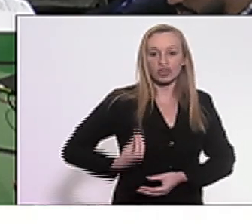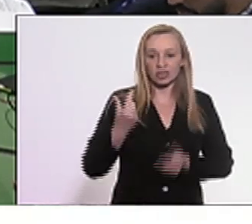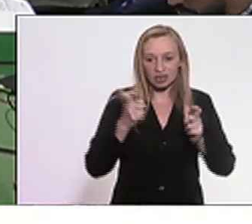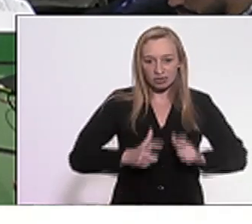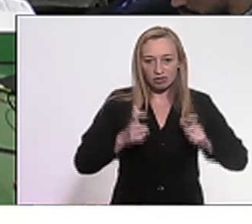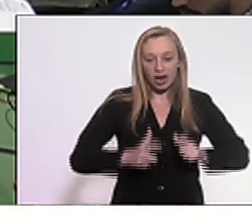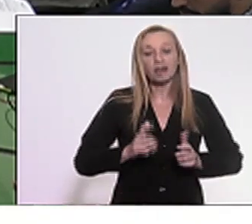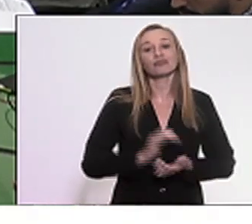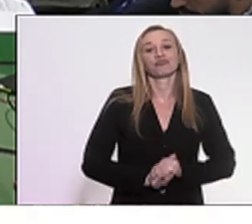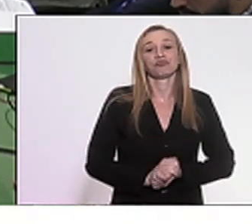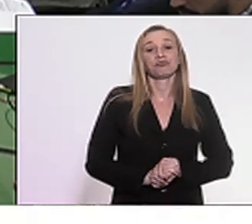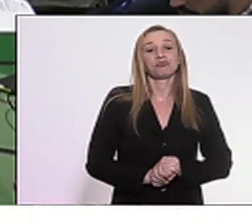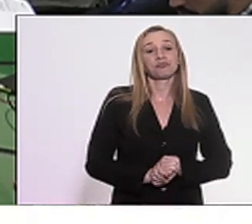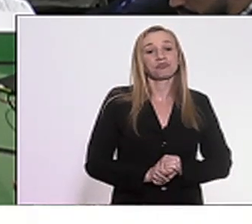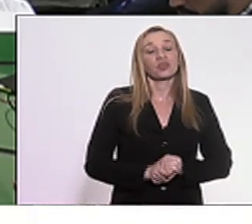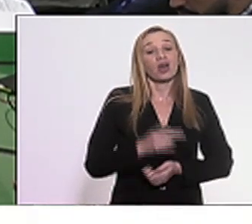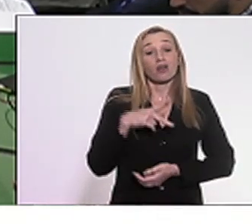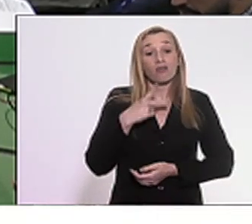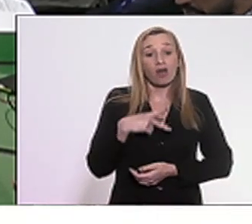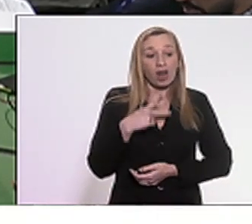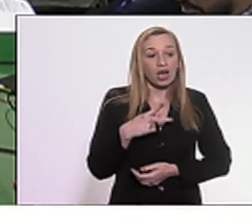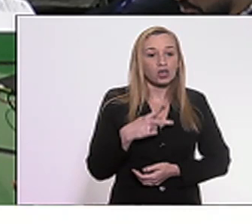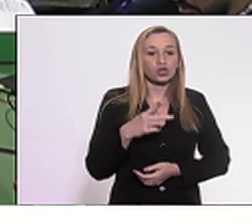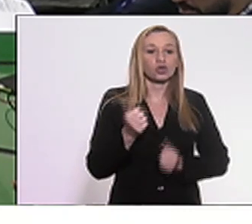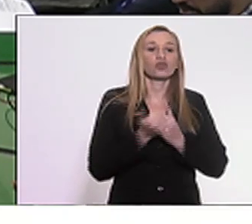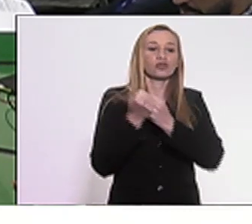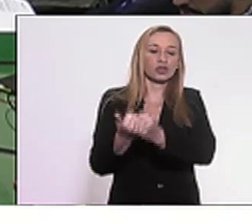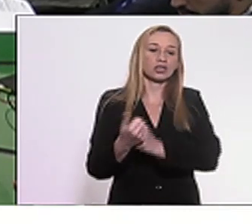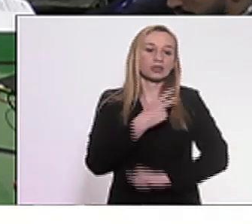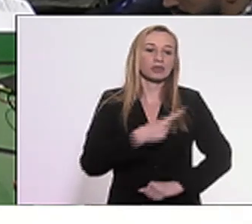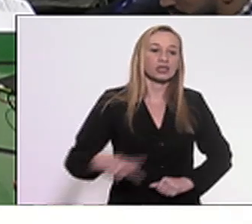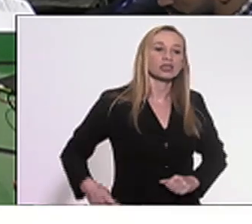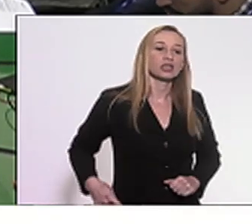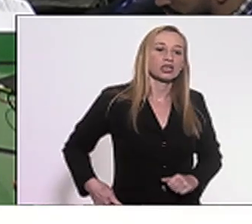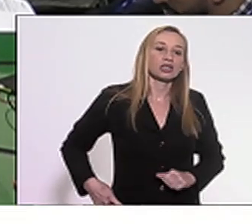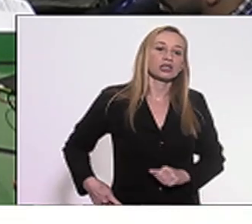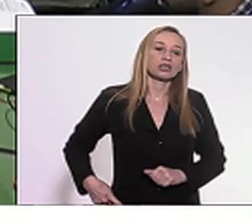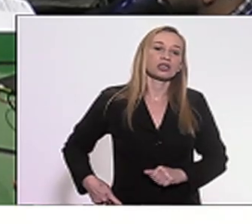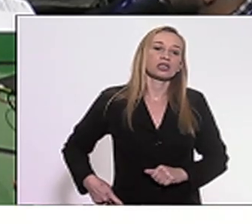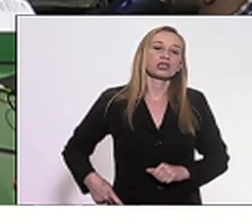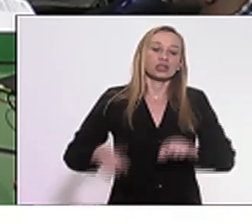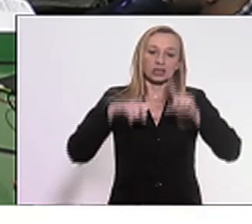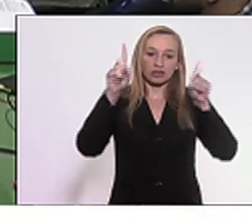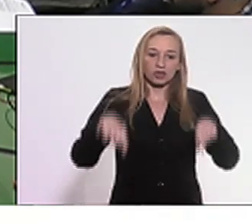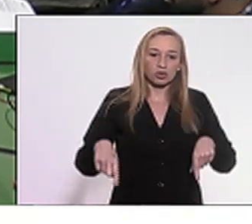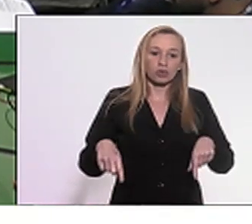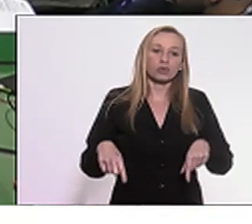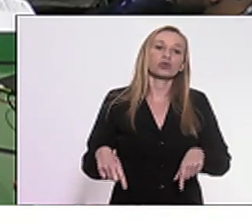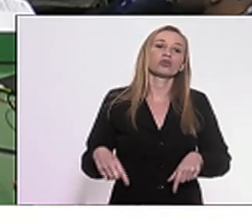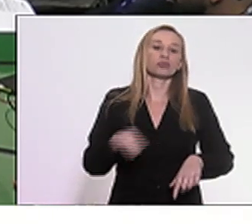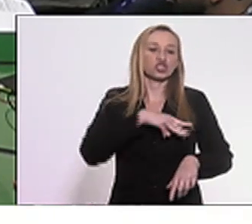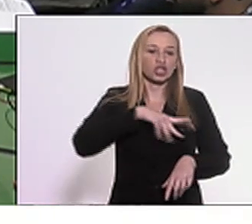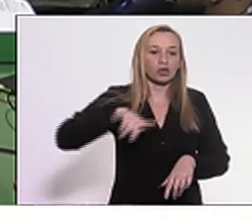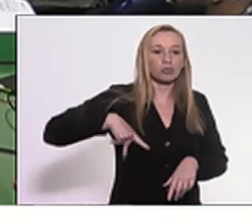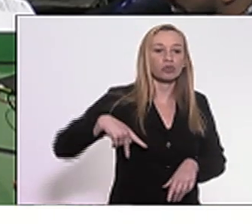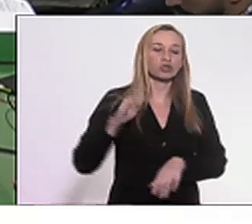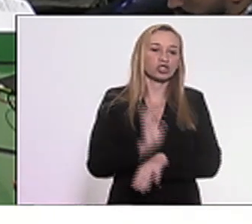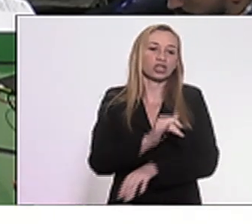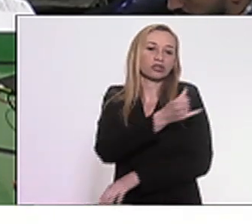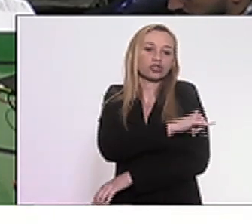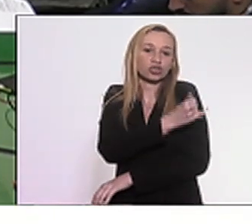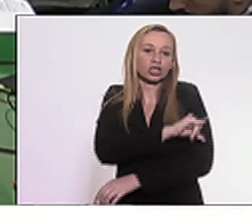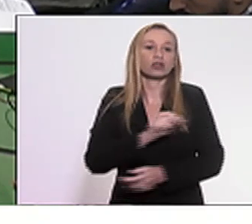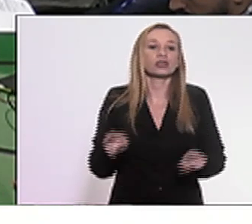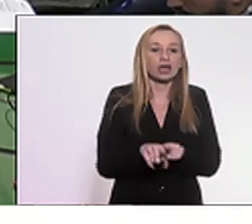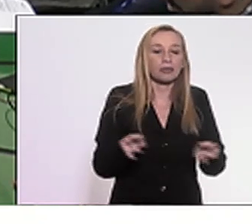audiência. Falo aqui na condição de vice-presidente da Associação de Servidores do Ministério Público. pelo Estado do Rio de Janeiro, e também de